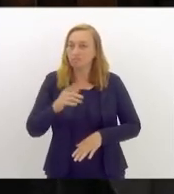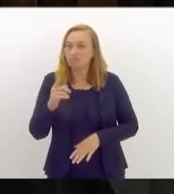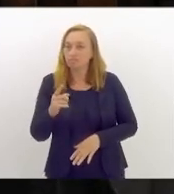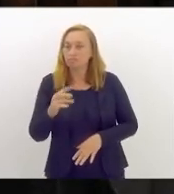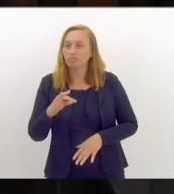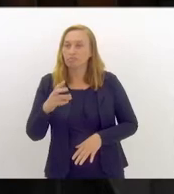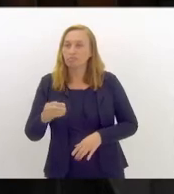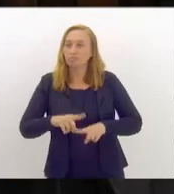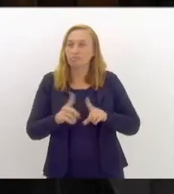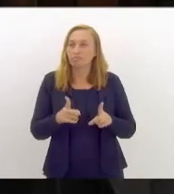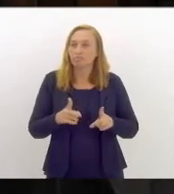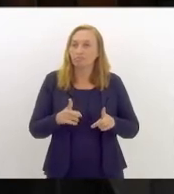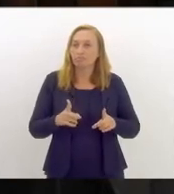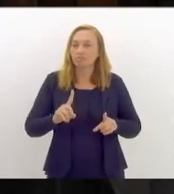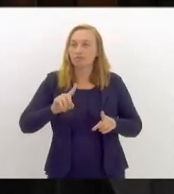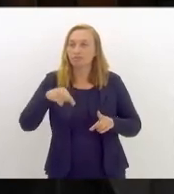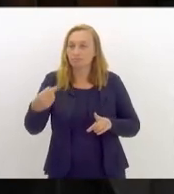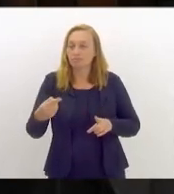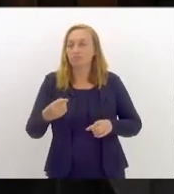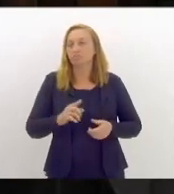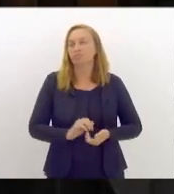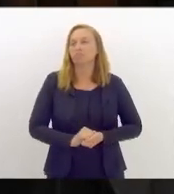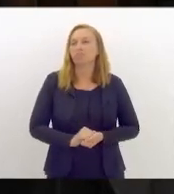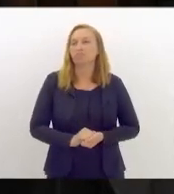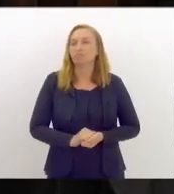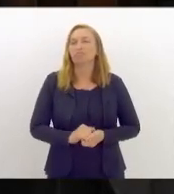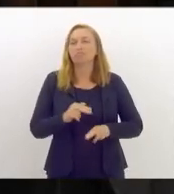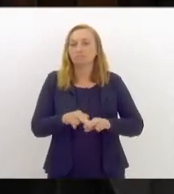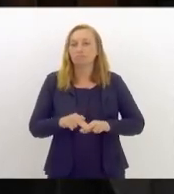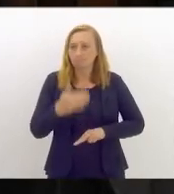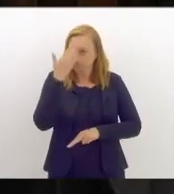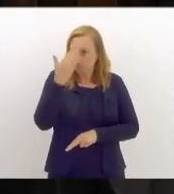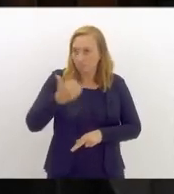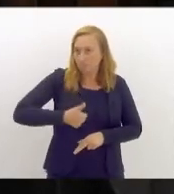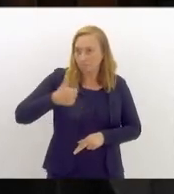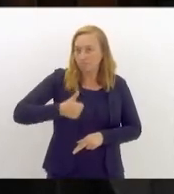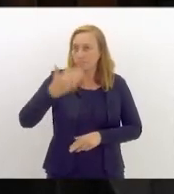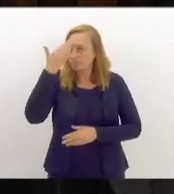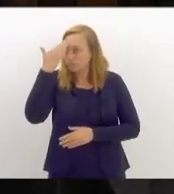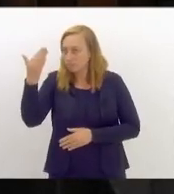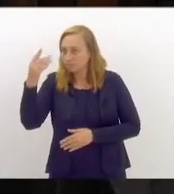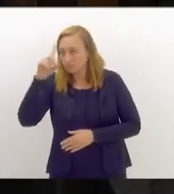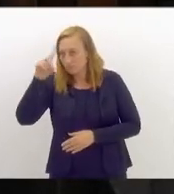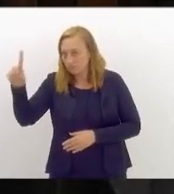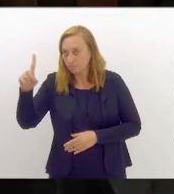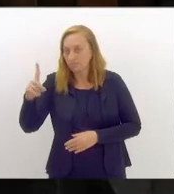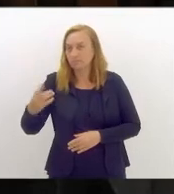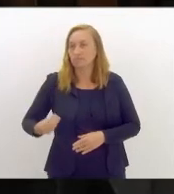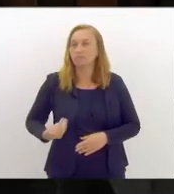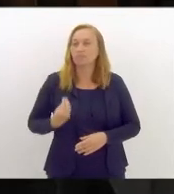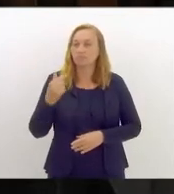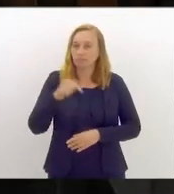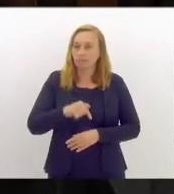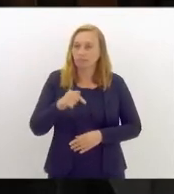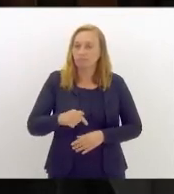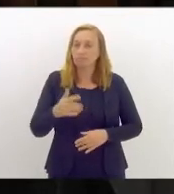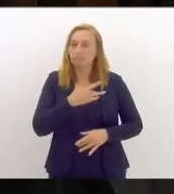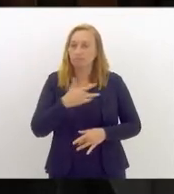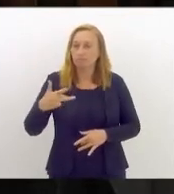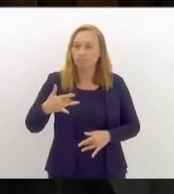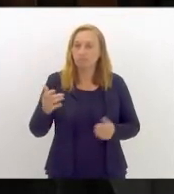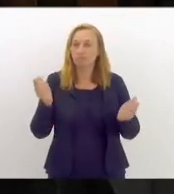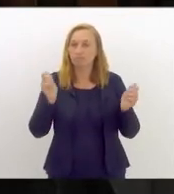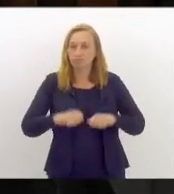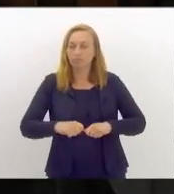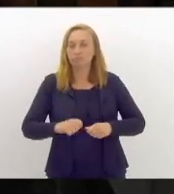mas a origem de todas as outras por isso agradeço primeiramente a Deus pela possibilidade de aqui estar gozando de perfeita saúde de capacidade